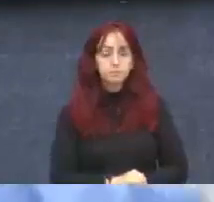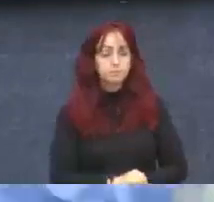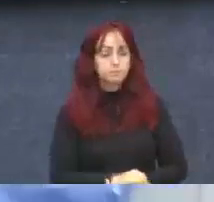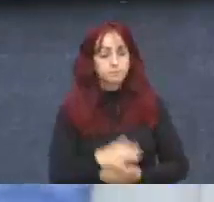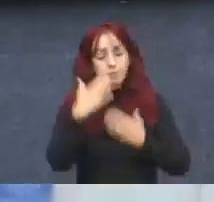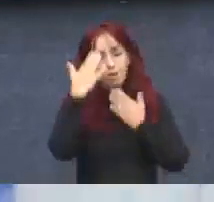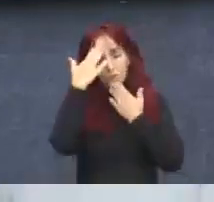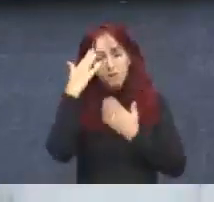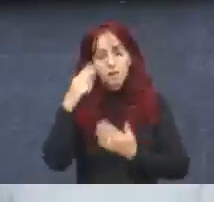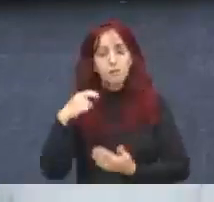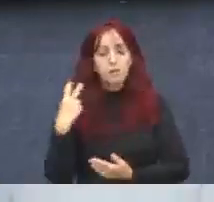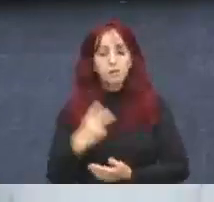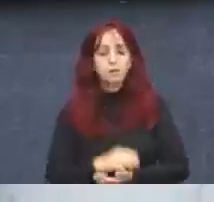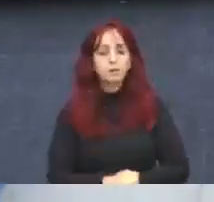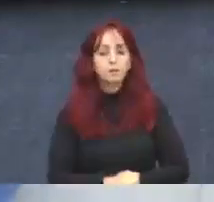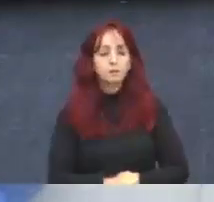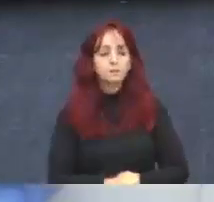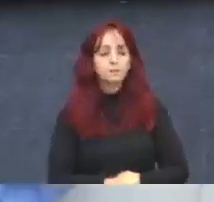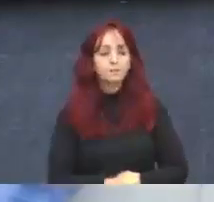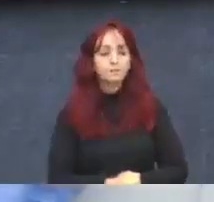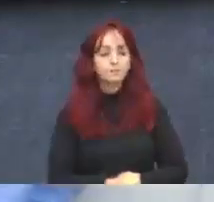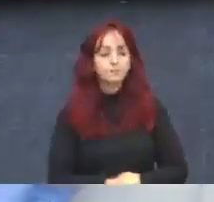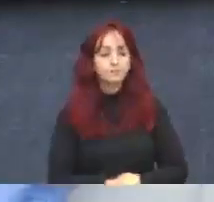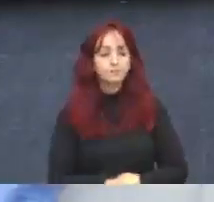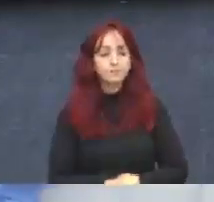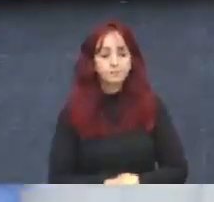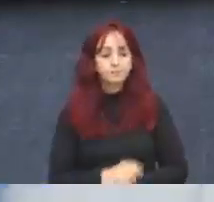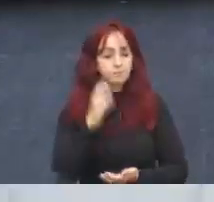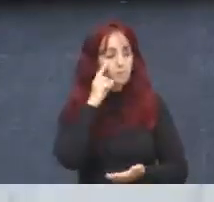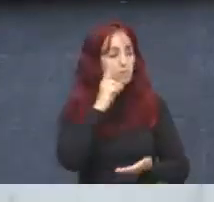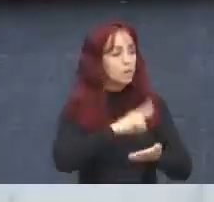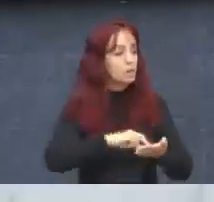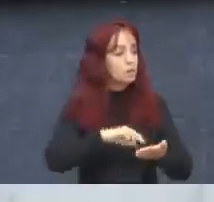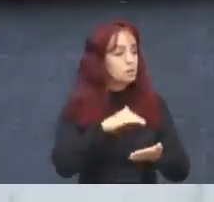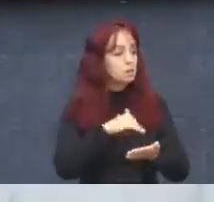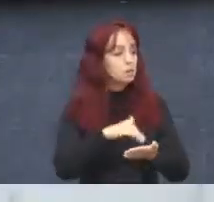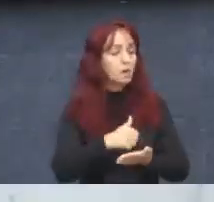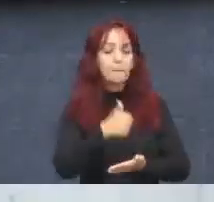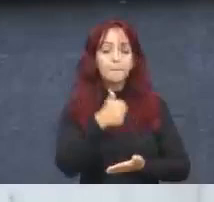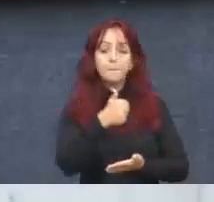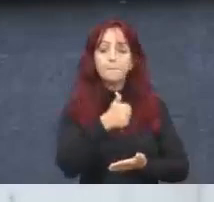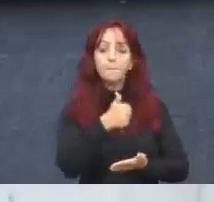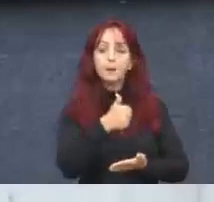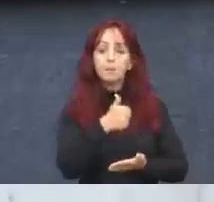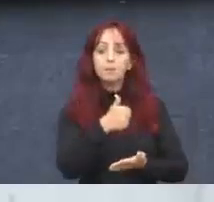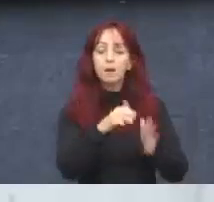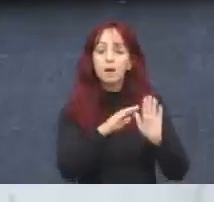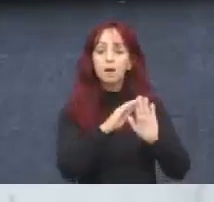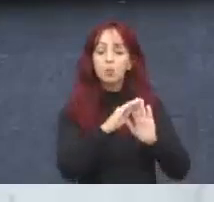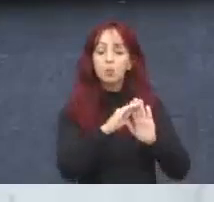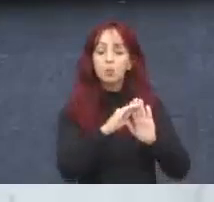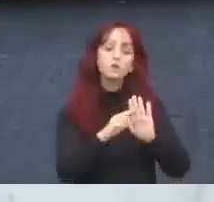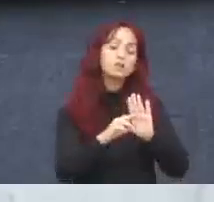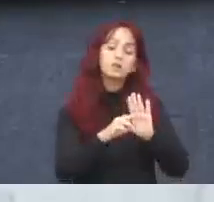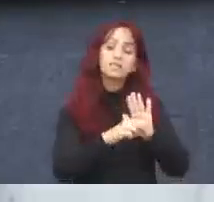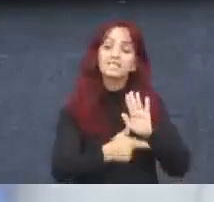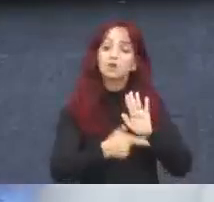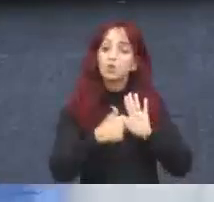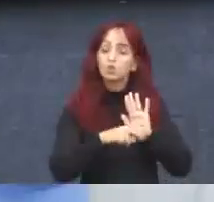Obrigado, vereadora. Senhora secretária fará a leitura do primeiro item, no segundo item na pauta.